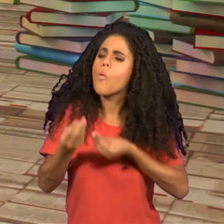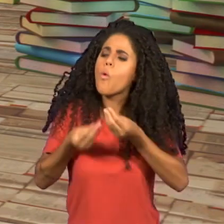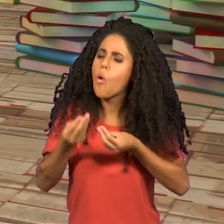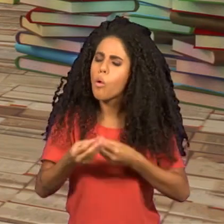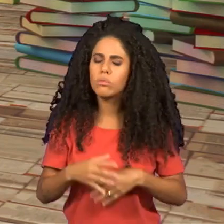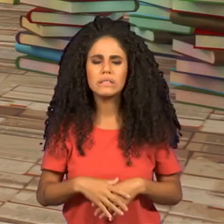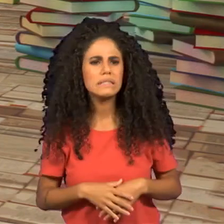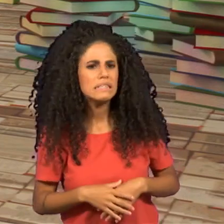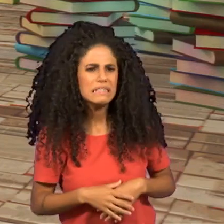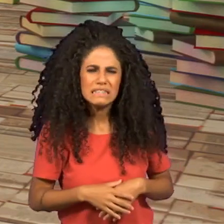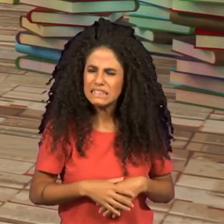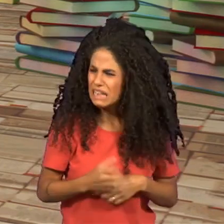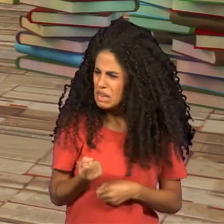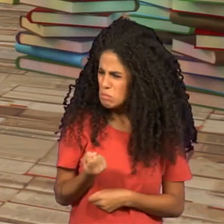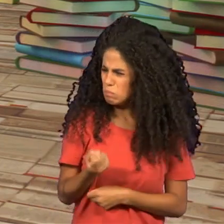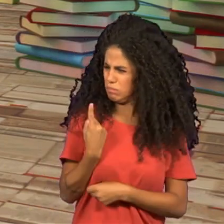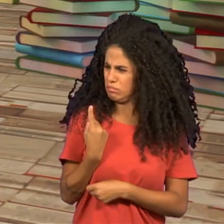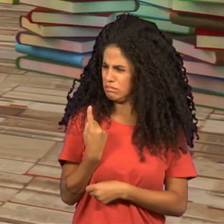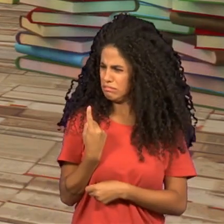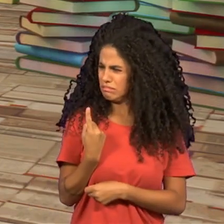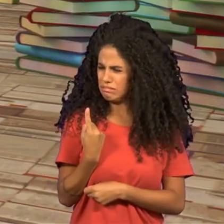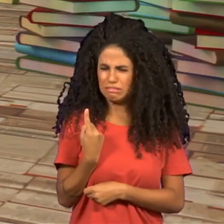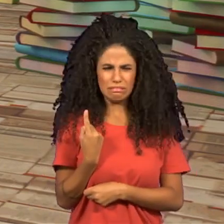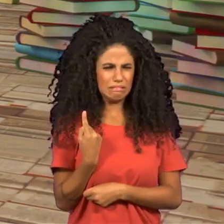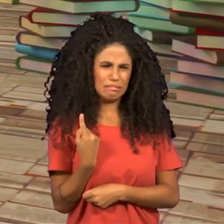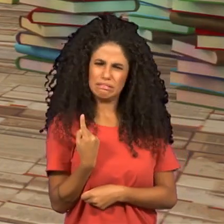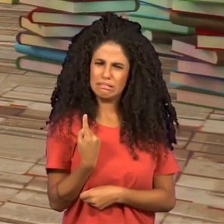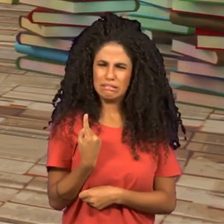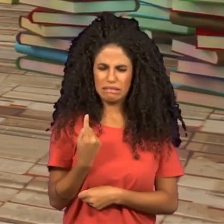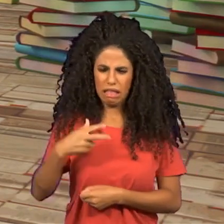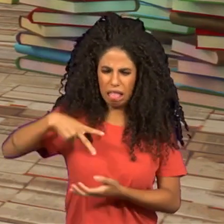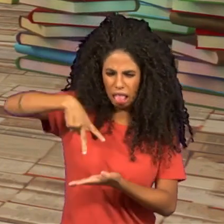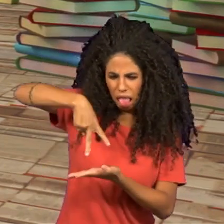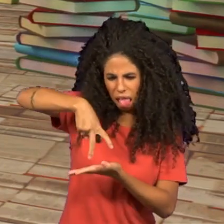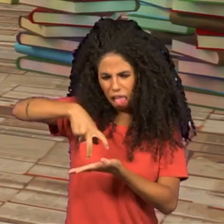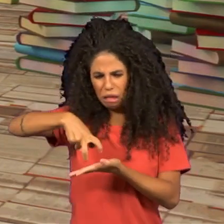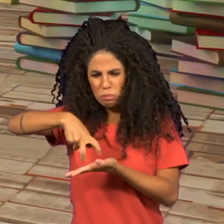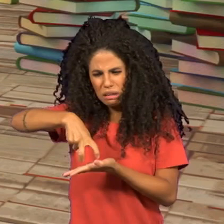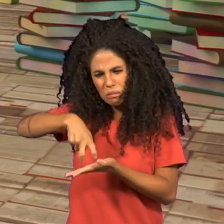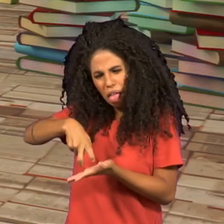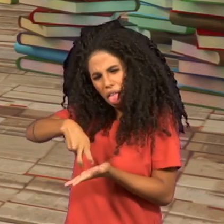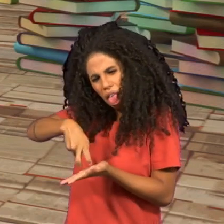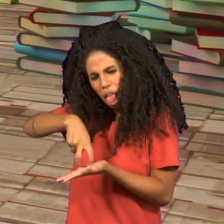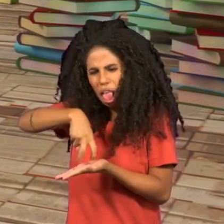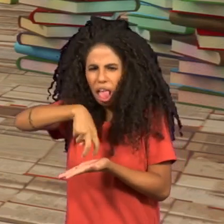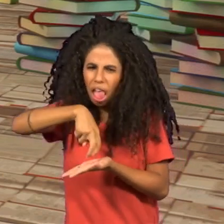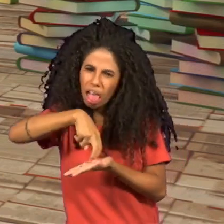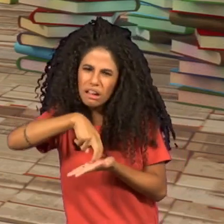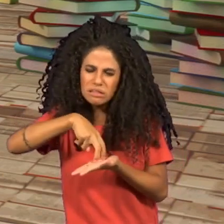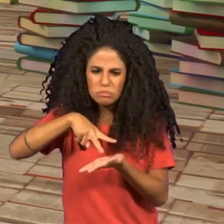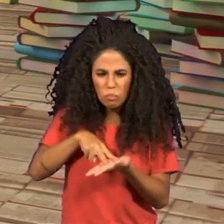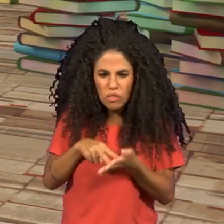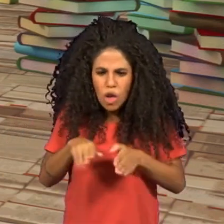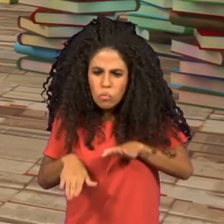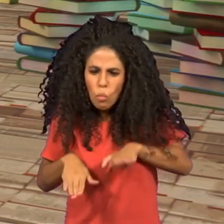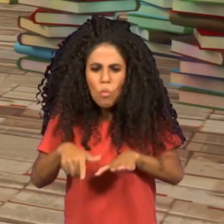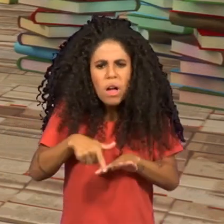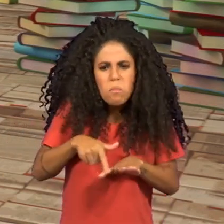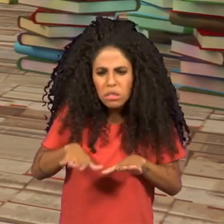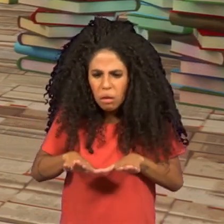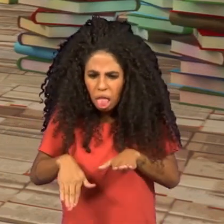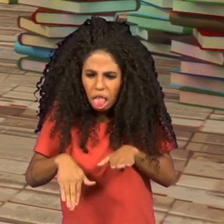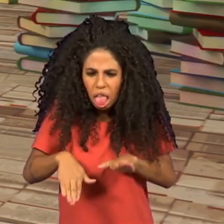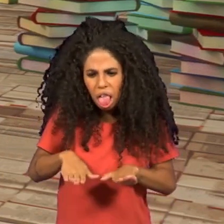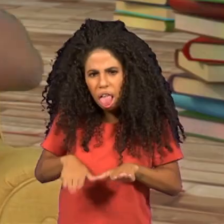um bicho esquisito tinha perna toda enrugada umas patas assim que